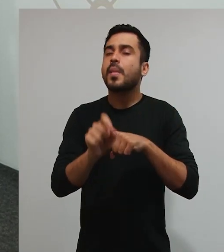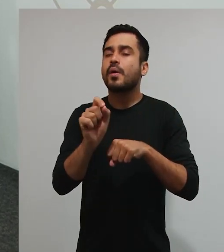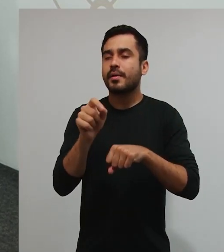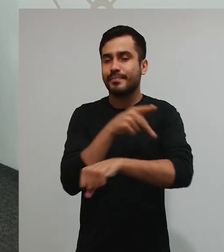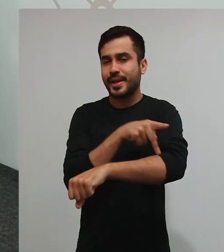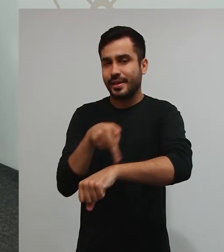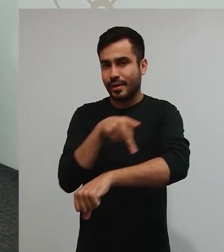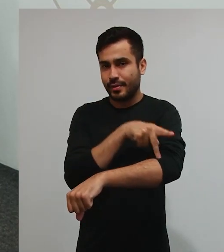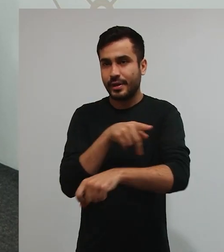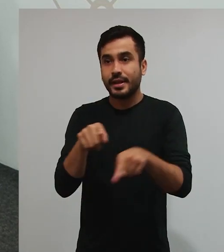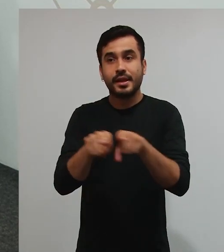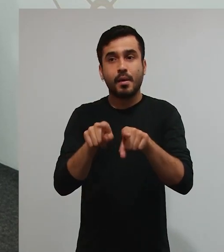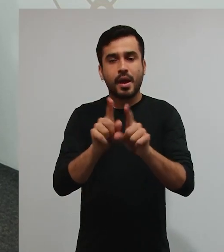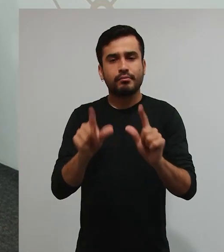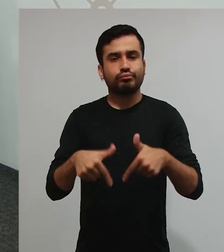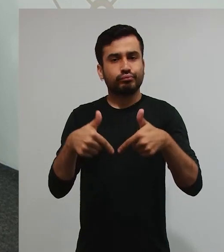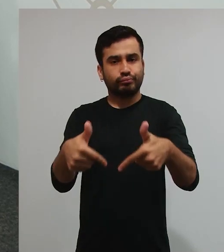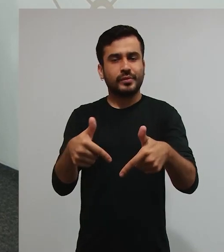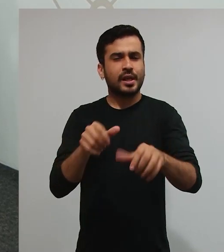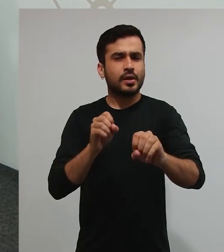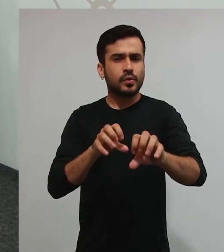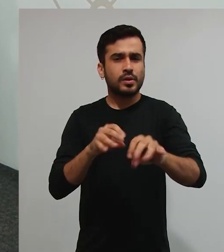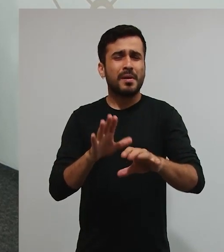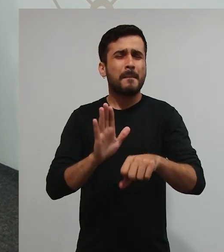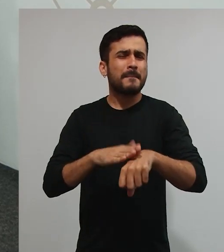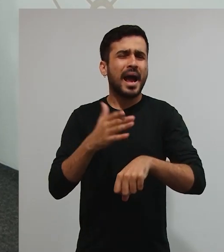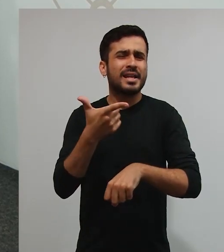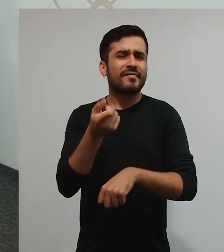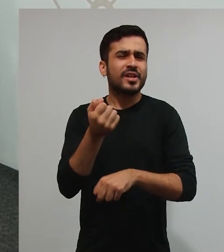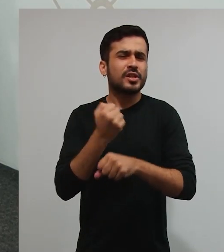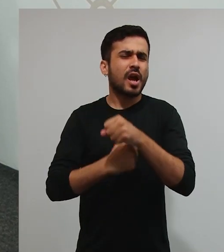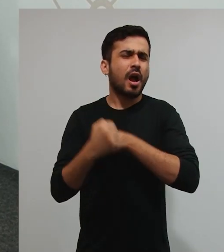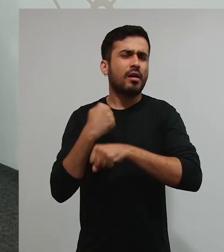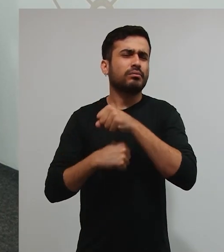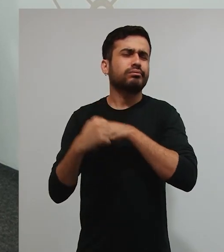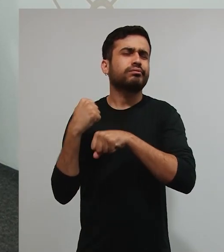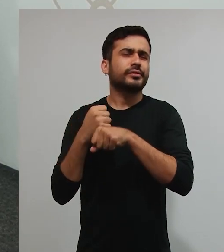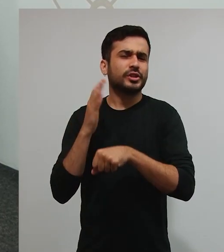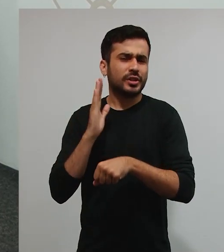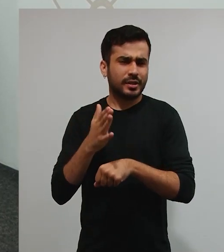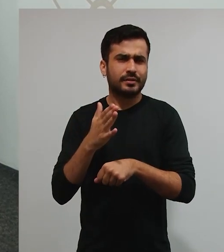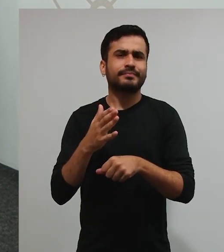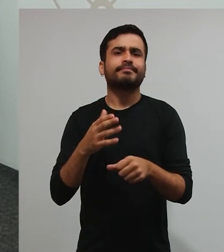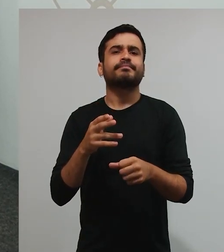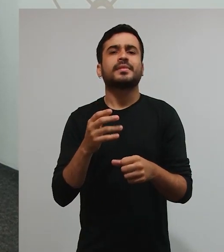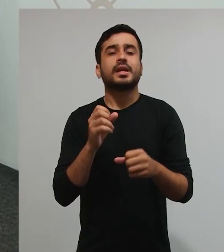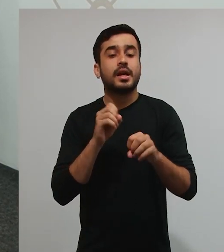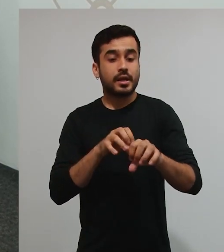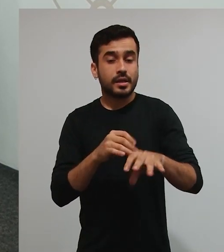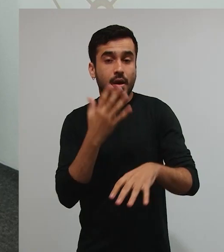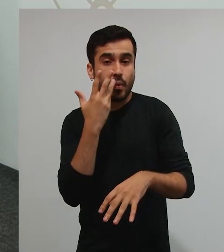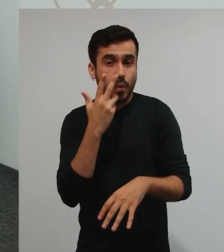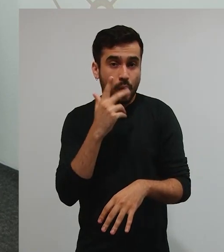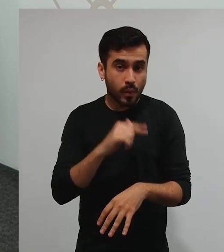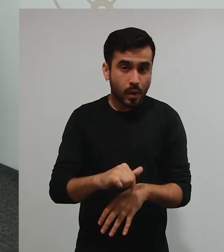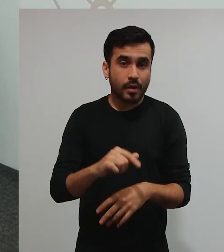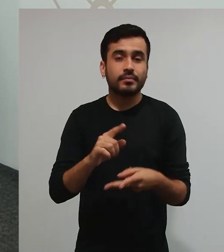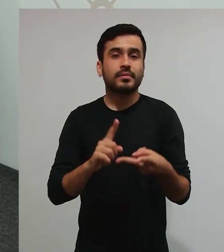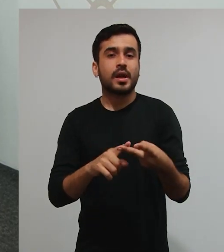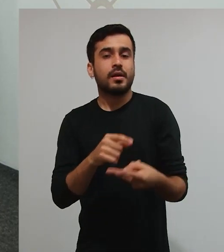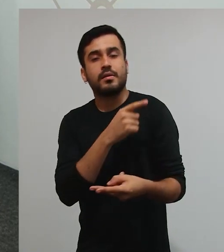Professores Inspiradores, porque a história dela me inspirou e inspira a vida de muitos alunos. A